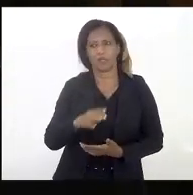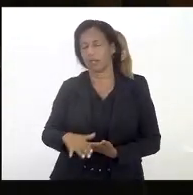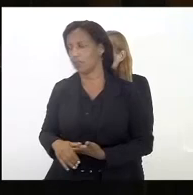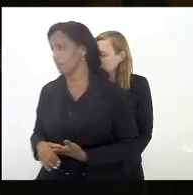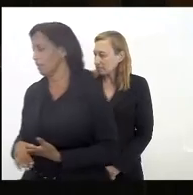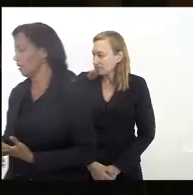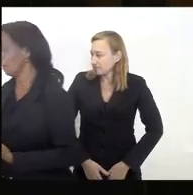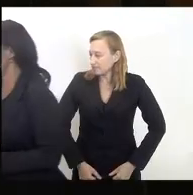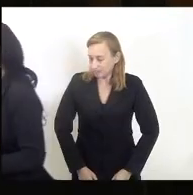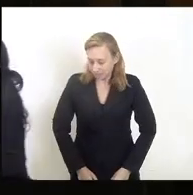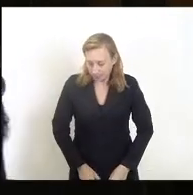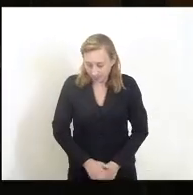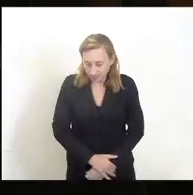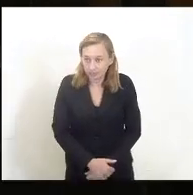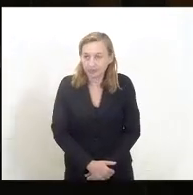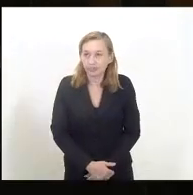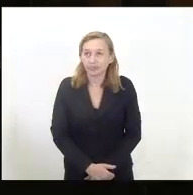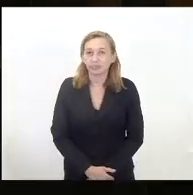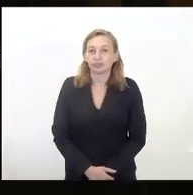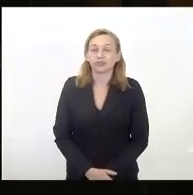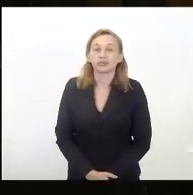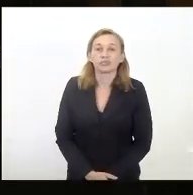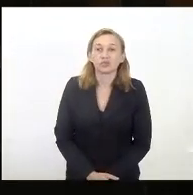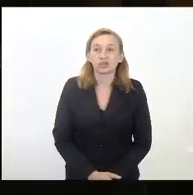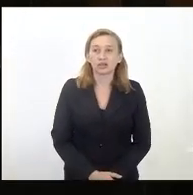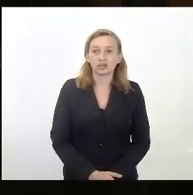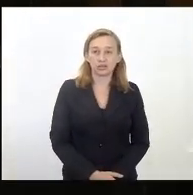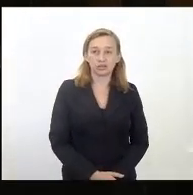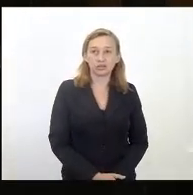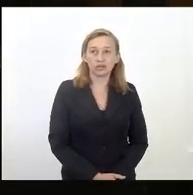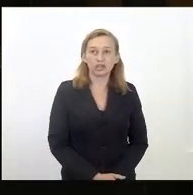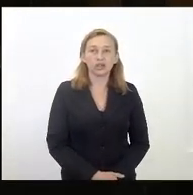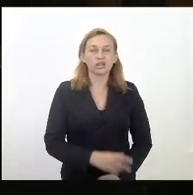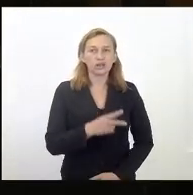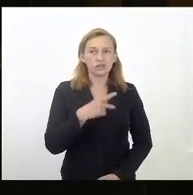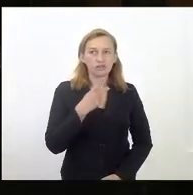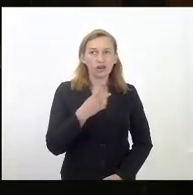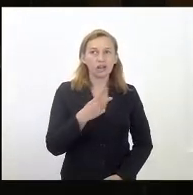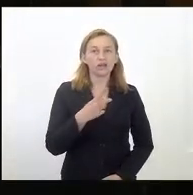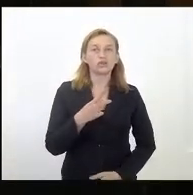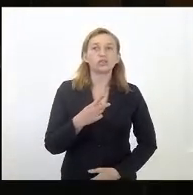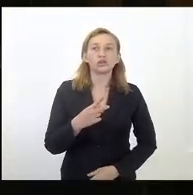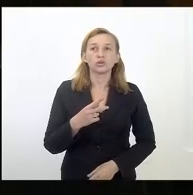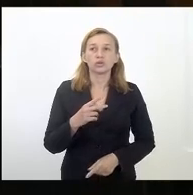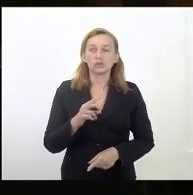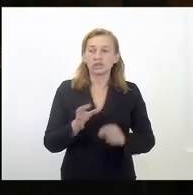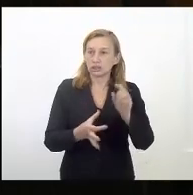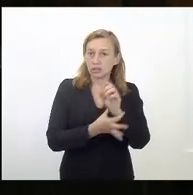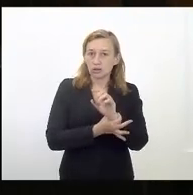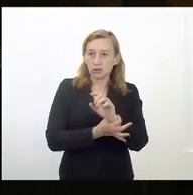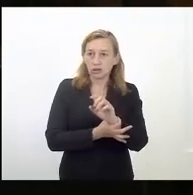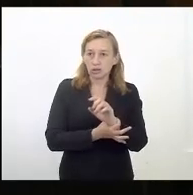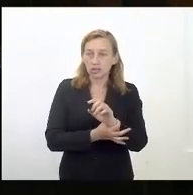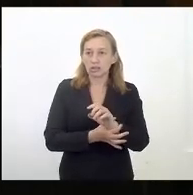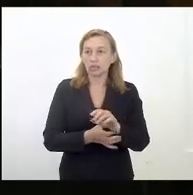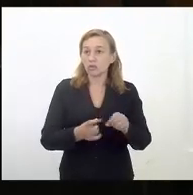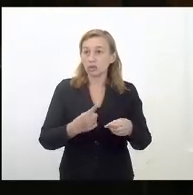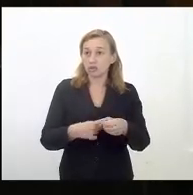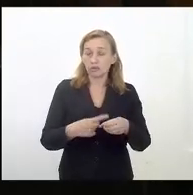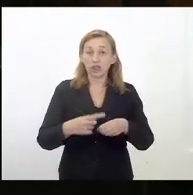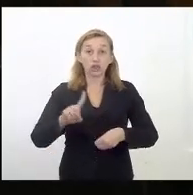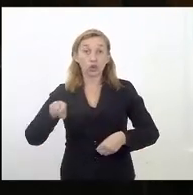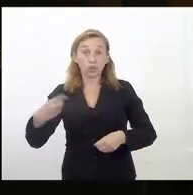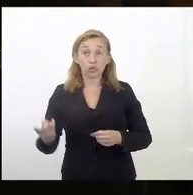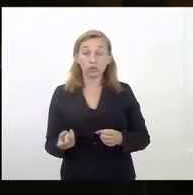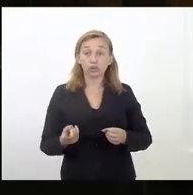ele ele entrando ali ações razões diz que o guarda municipal tem dentre outras funções a